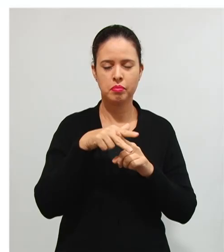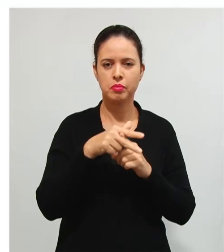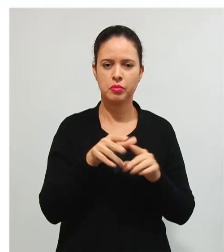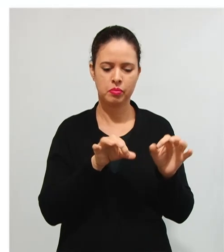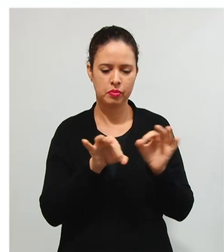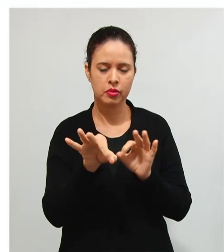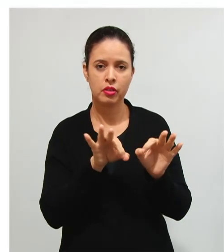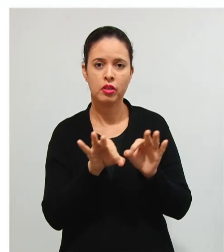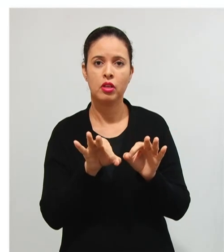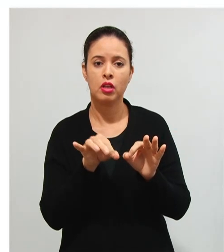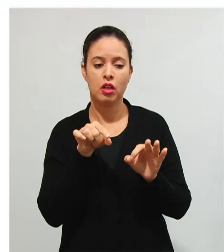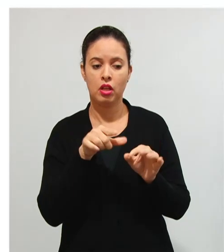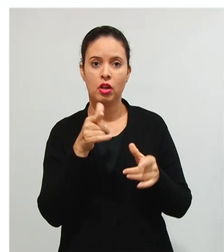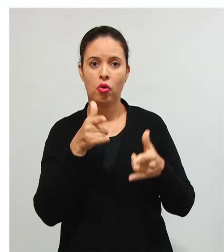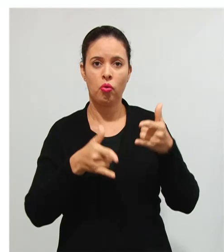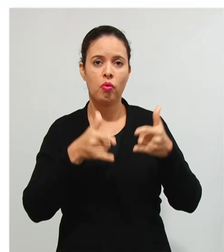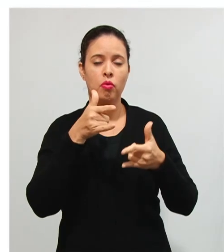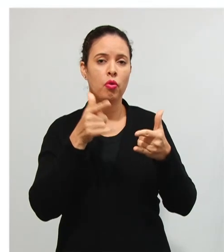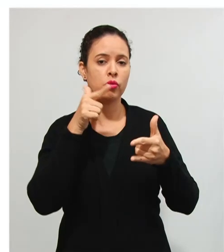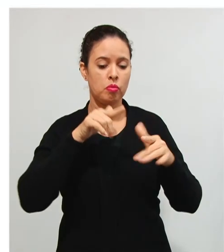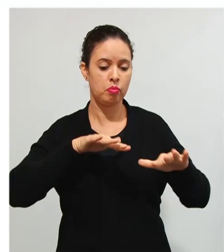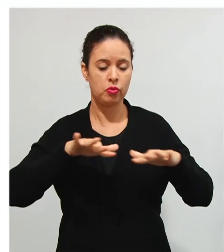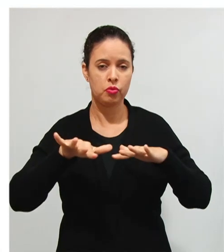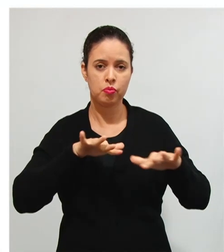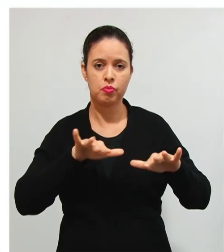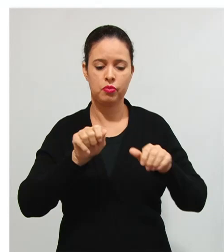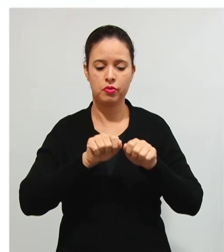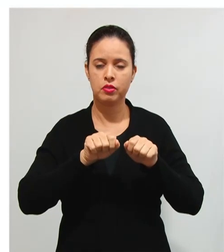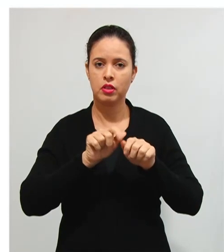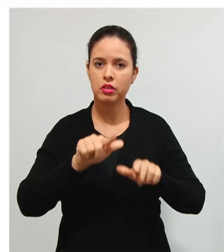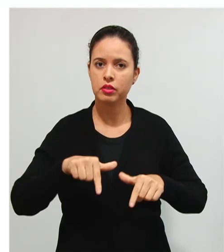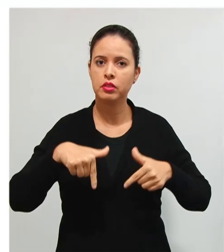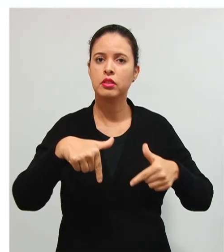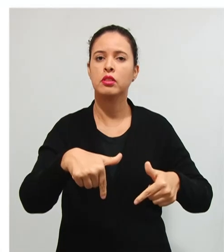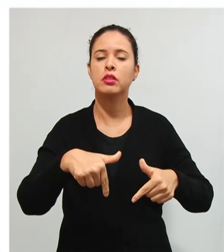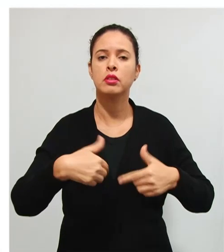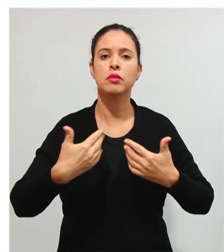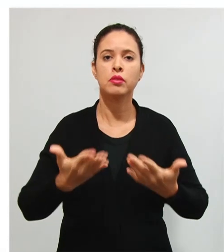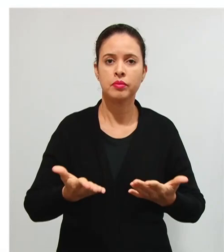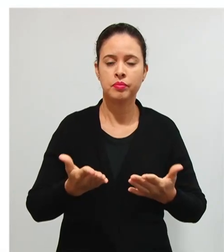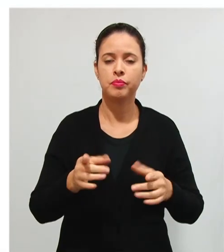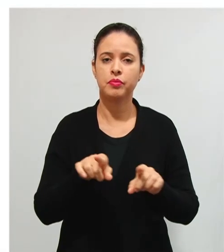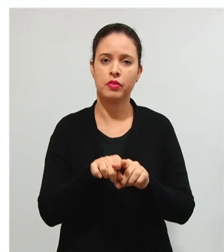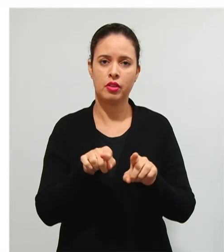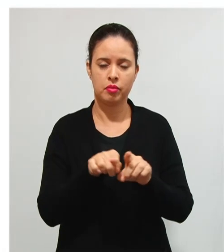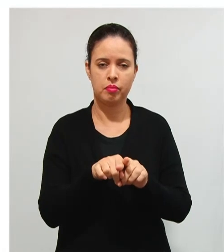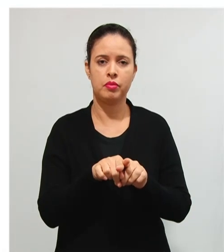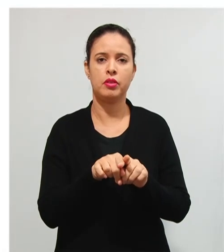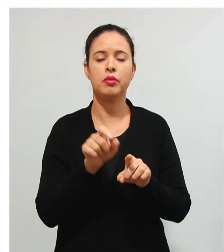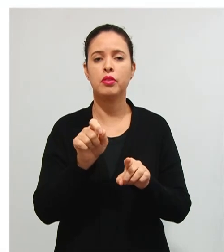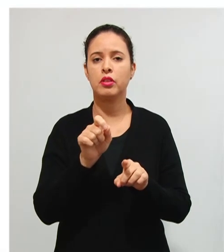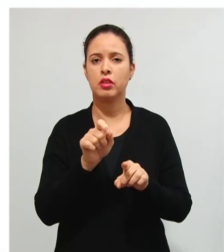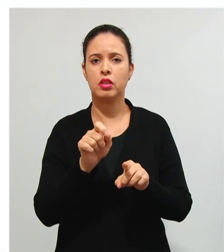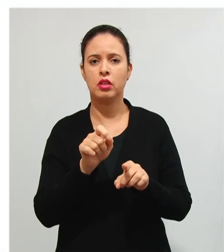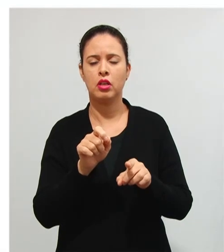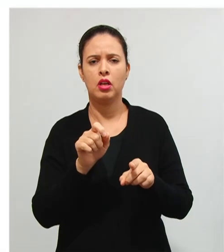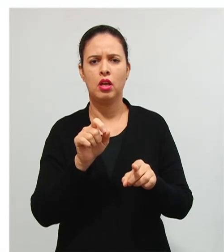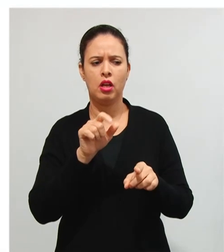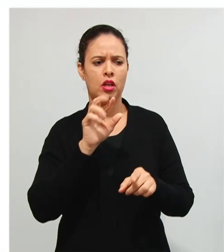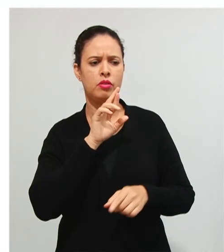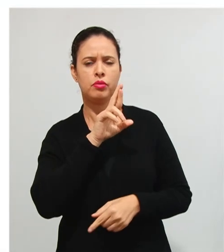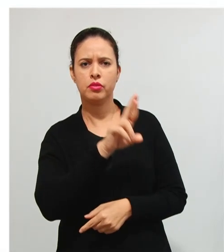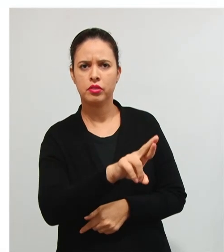que o robô se movimente ou execute determinada ação? A automatização de soluções por meio do